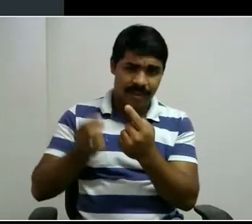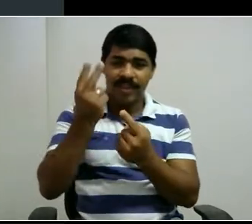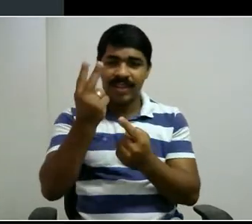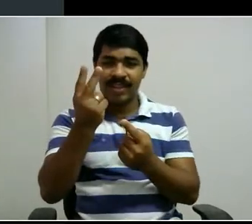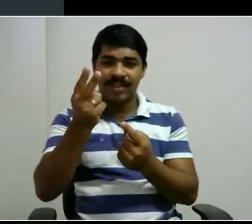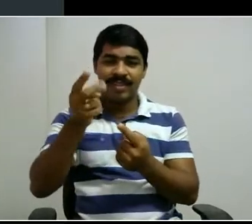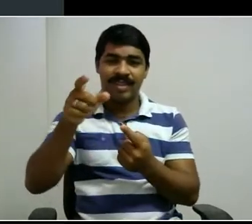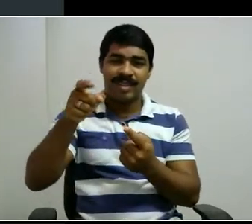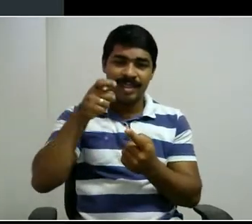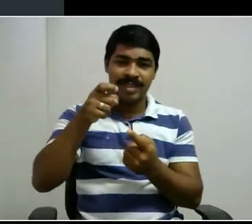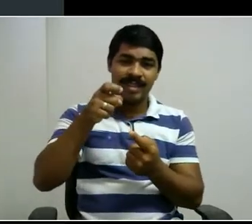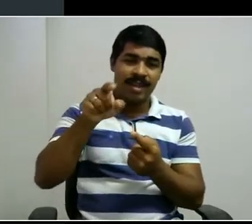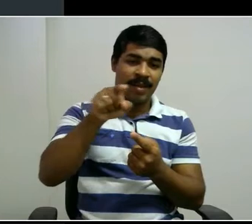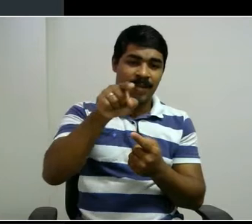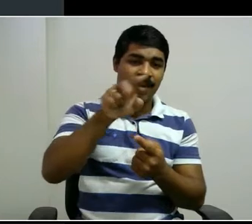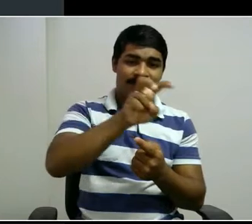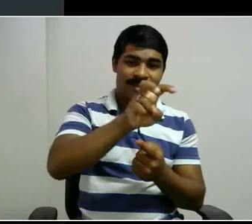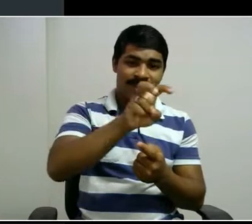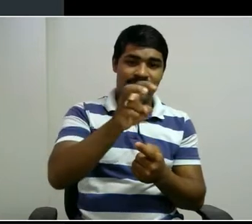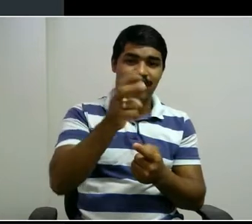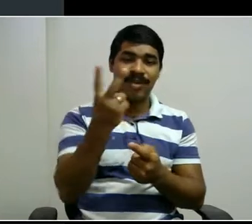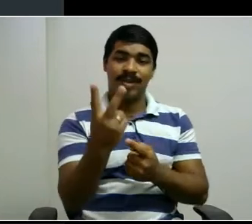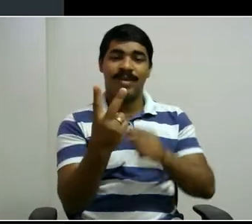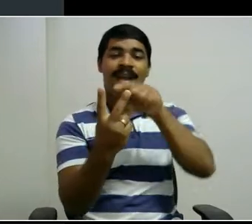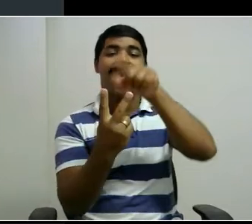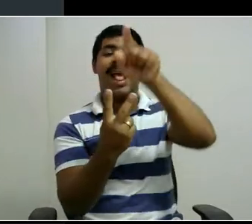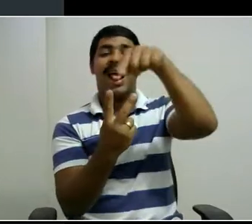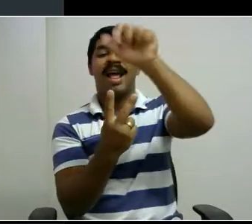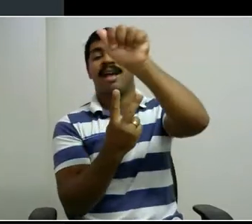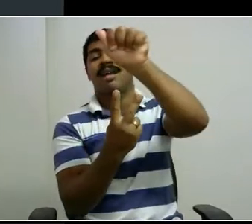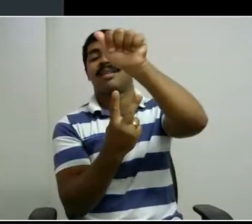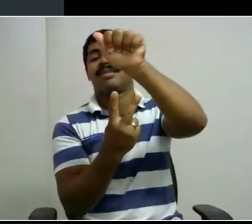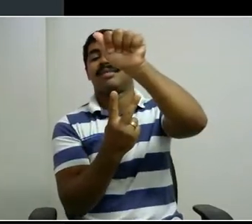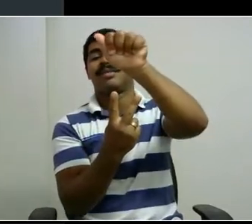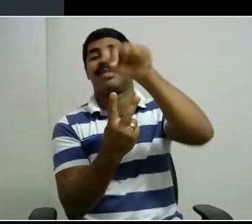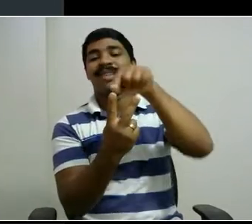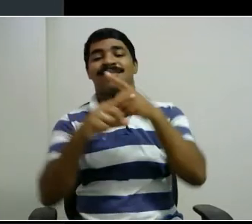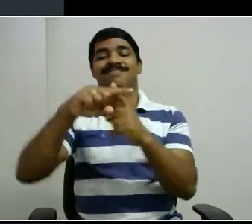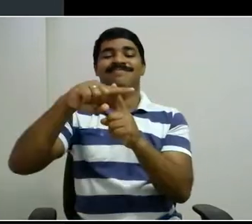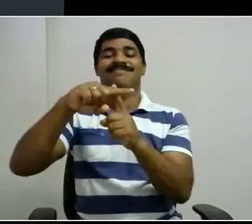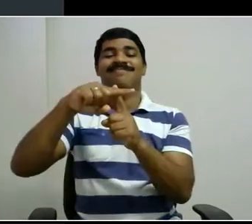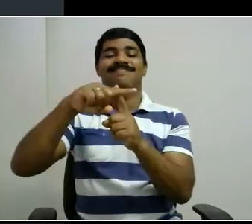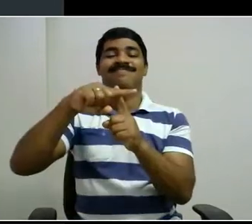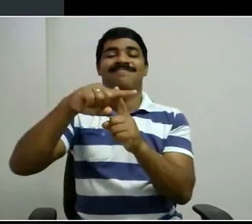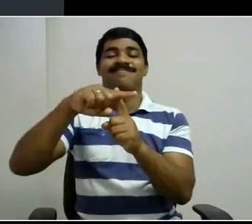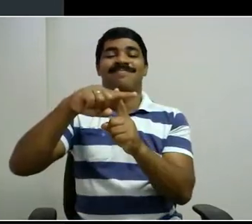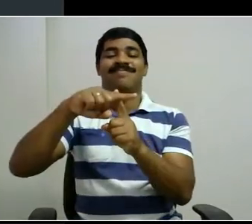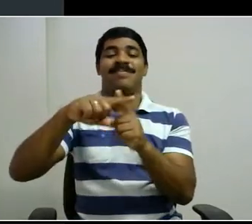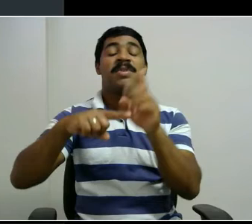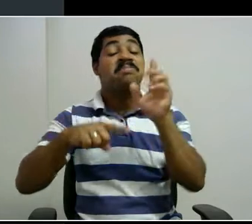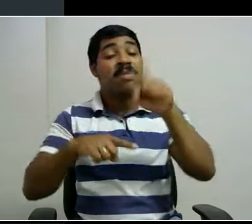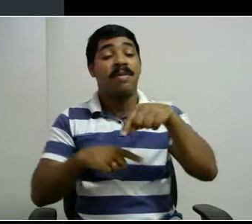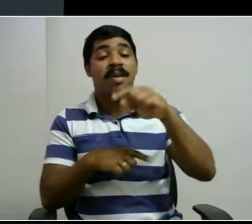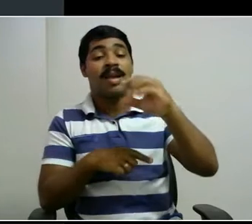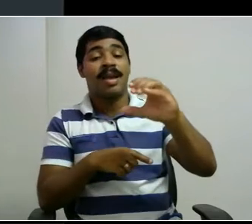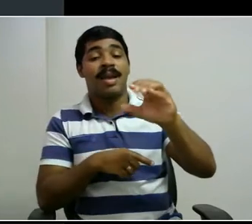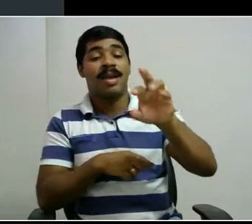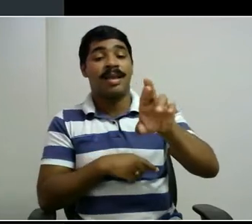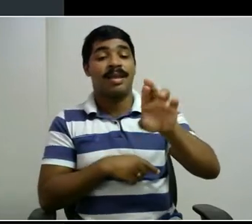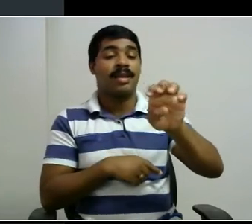valor positivo. Então, se ele é positivo, a função é crescente. Tá? Então, como a função é crescente, o